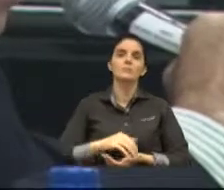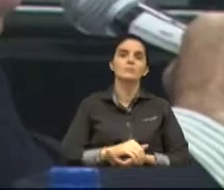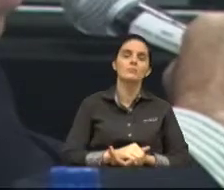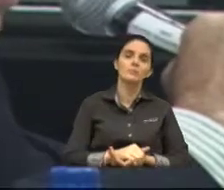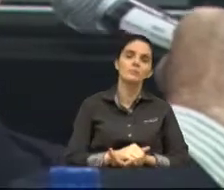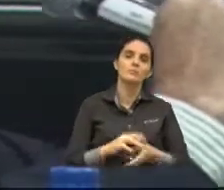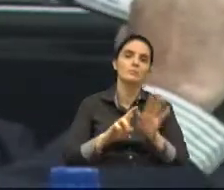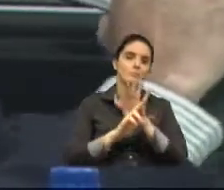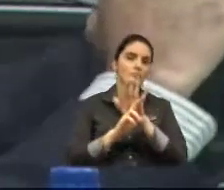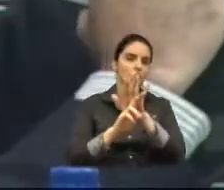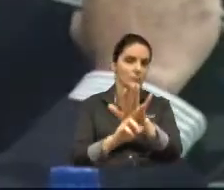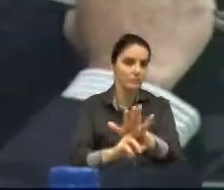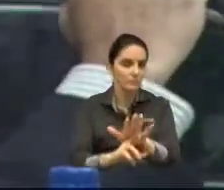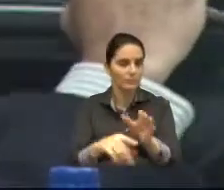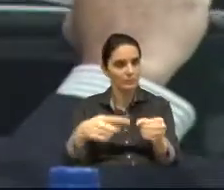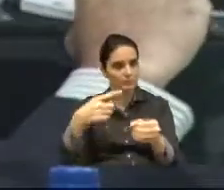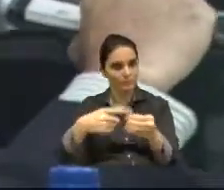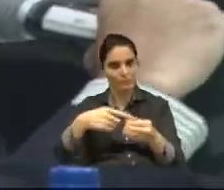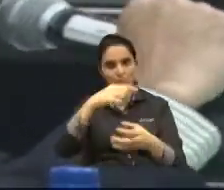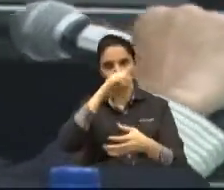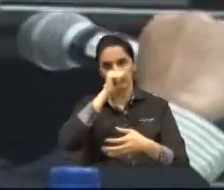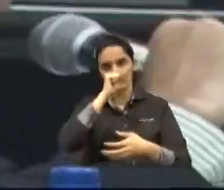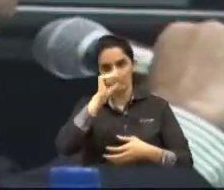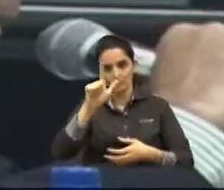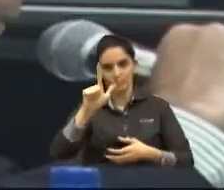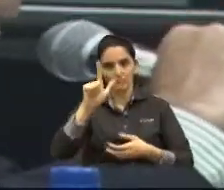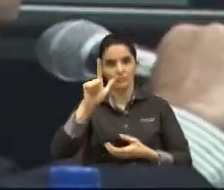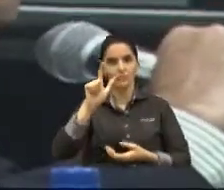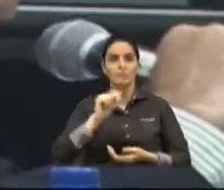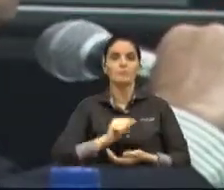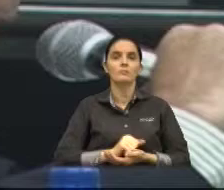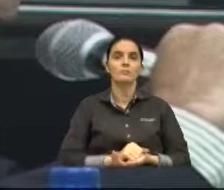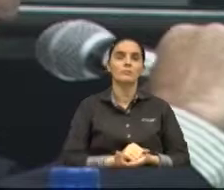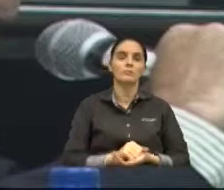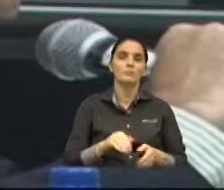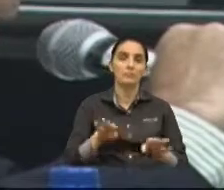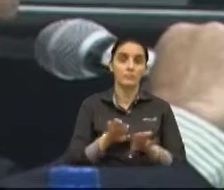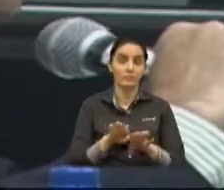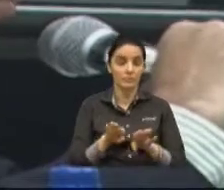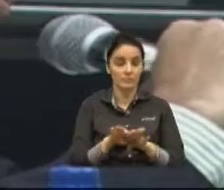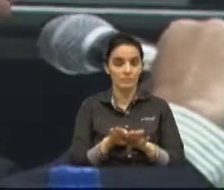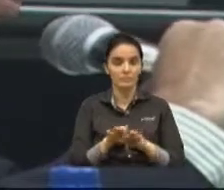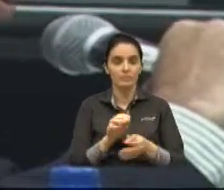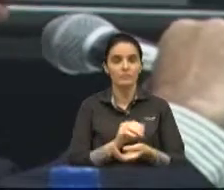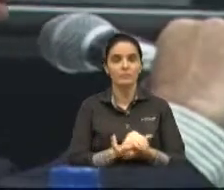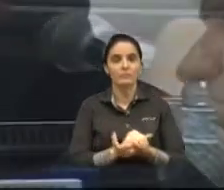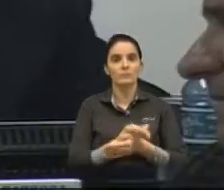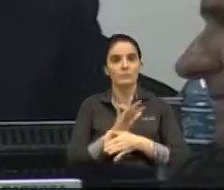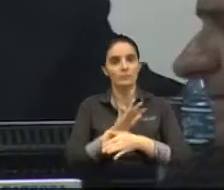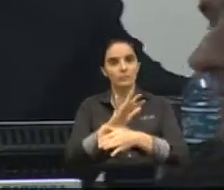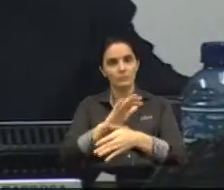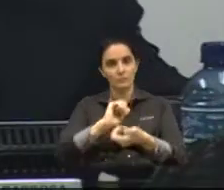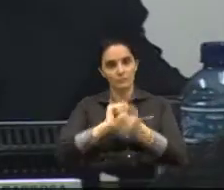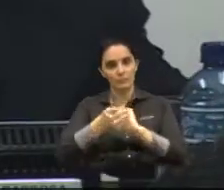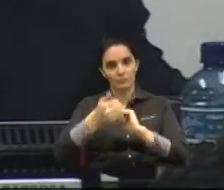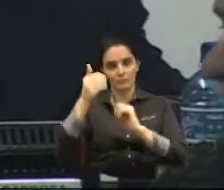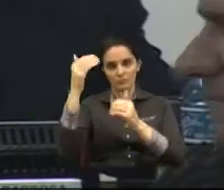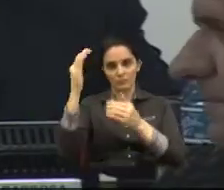cidade de Nimeira, e também pela sua iniciativa em apoio ao esporte. Meus